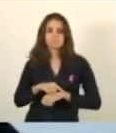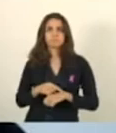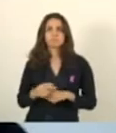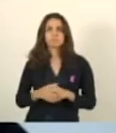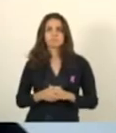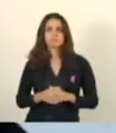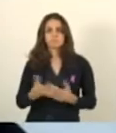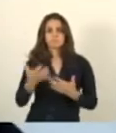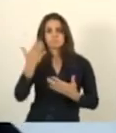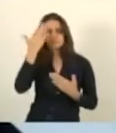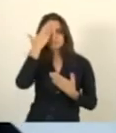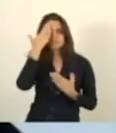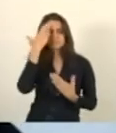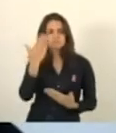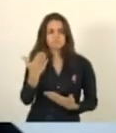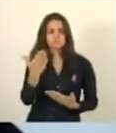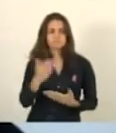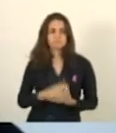né, quero